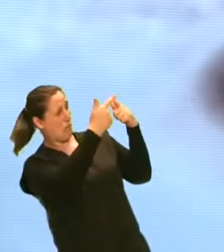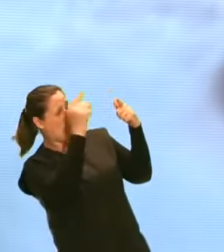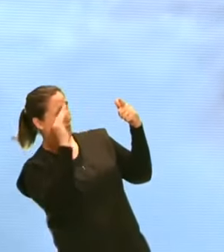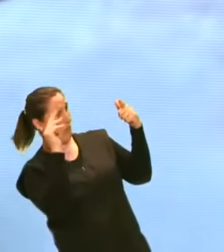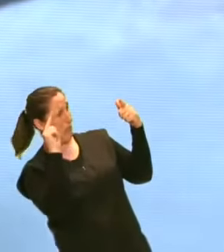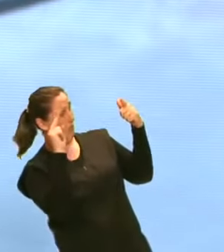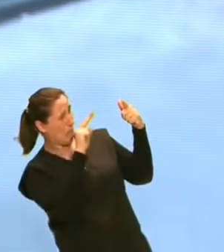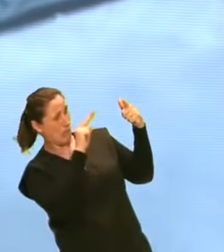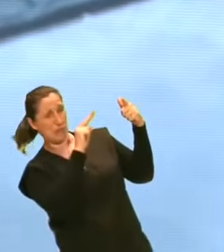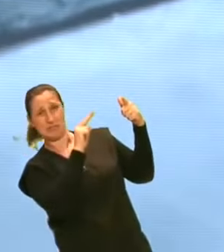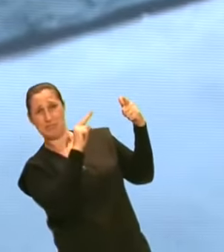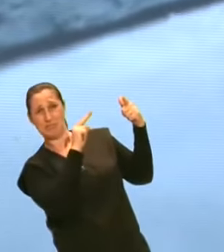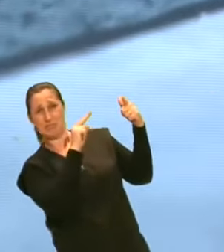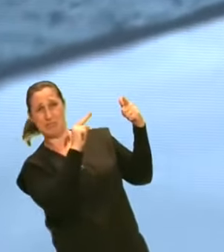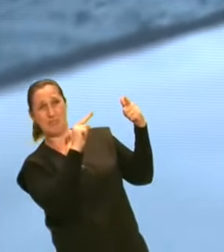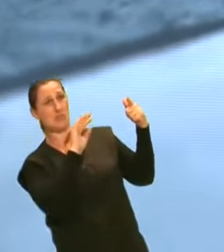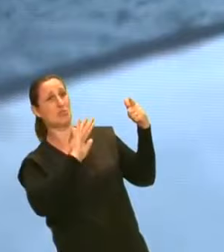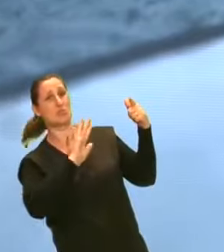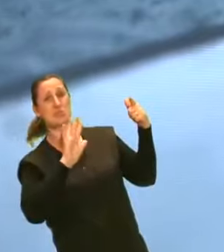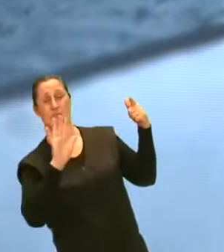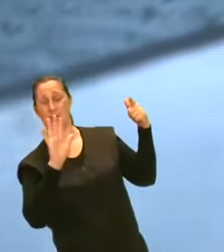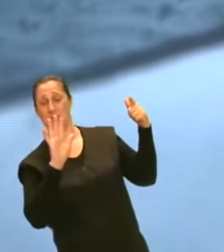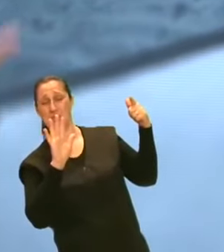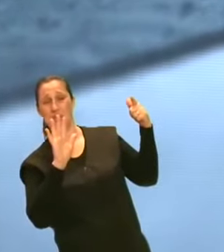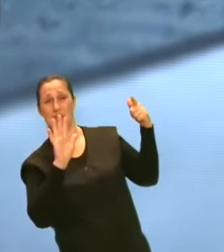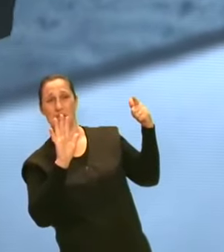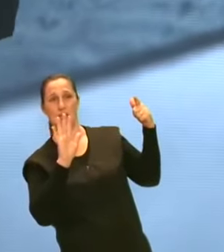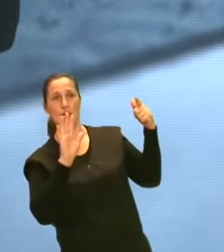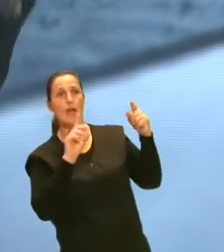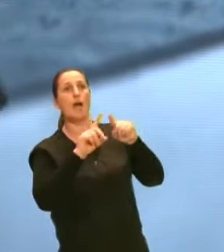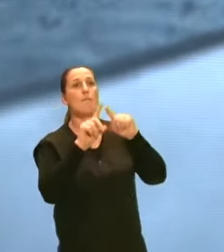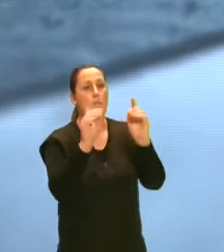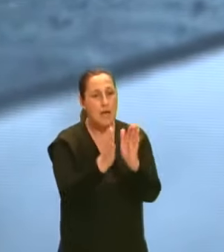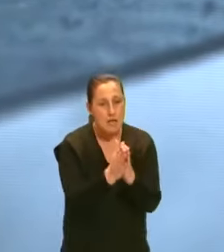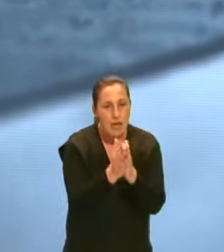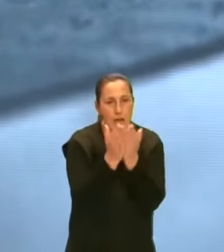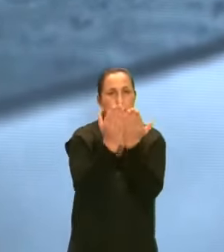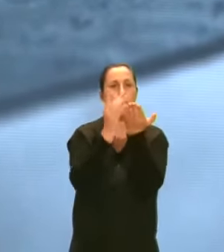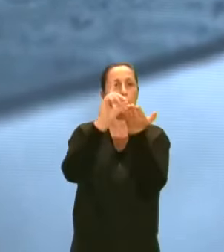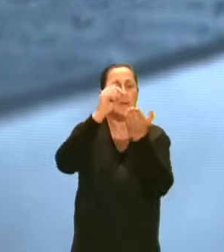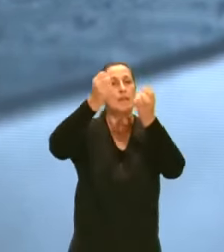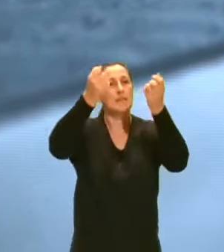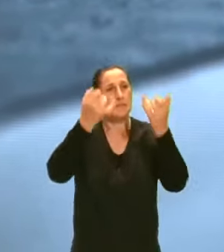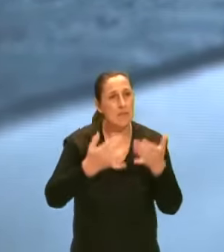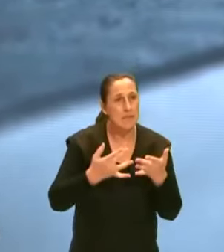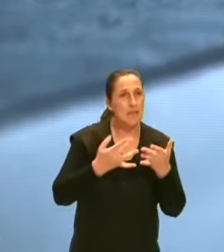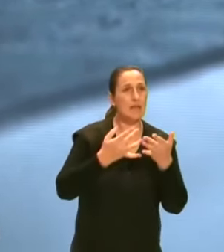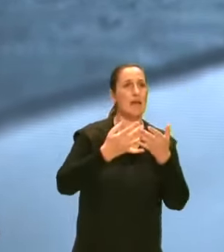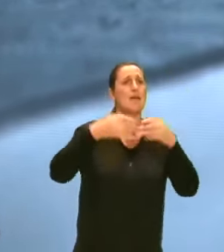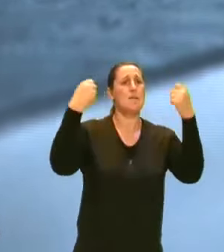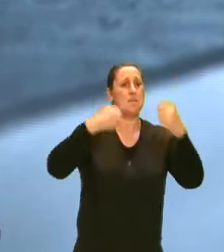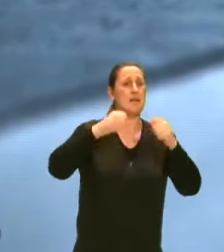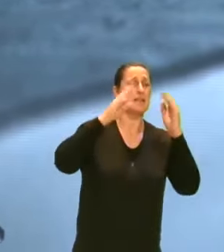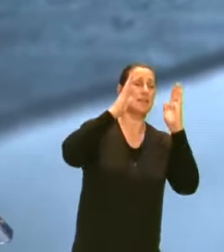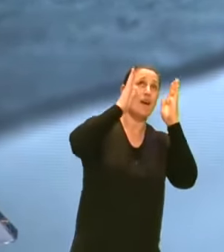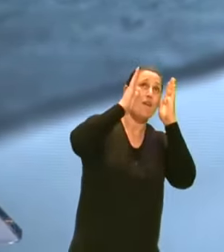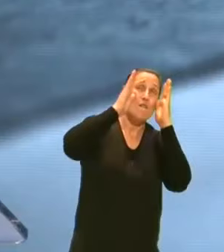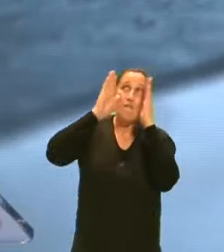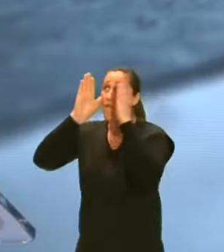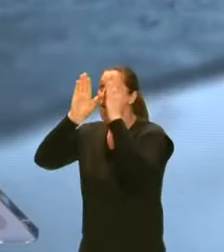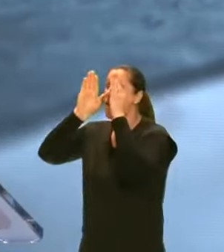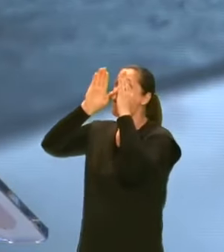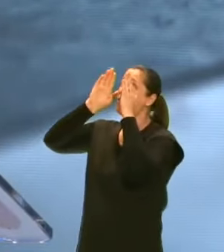conseguimos encontrar uma solução. E a palavra de Deus está dizendo, eleve os teus olhos e contemple um Deus que é